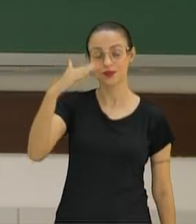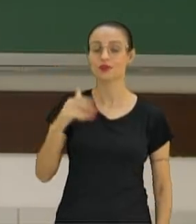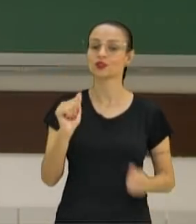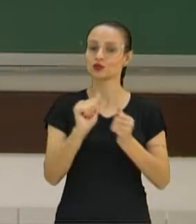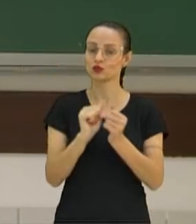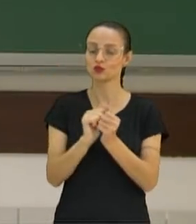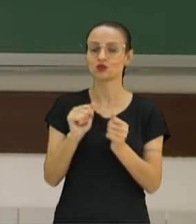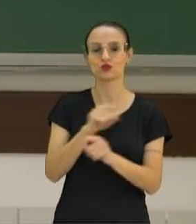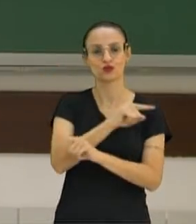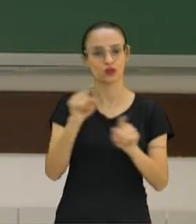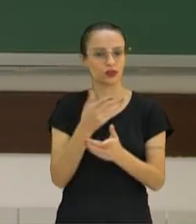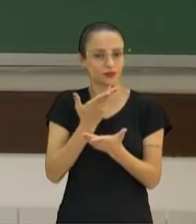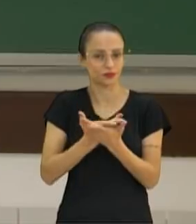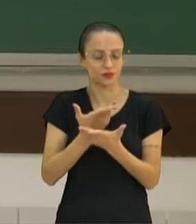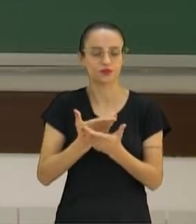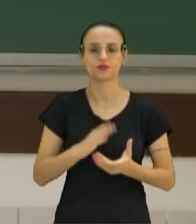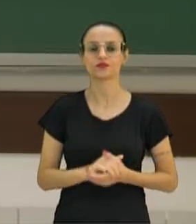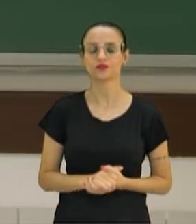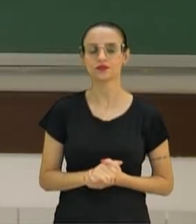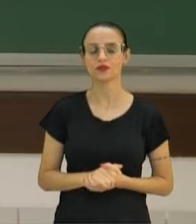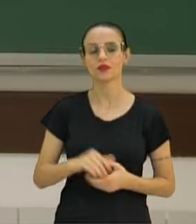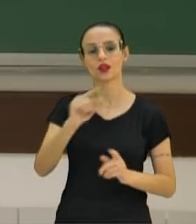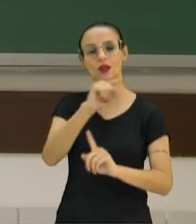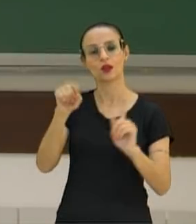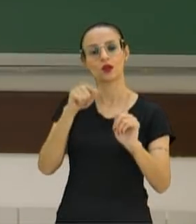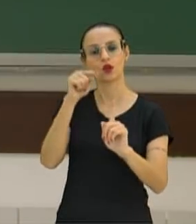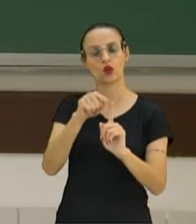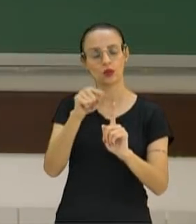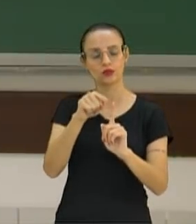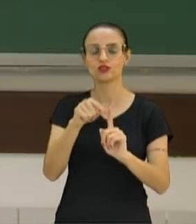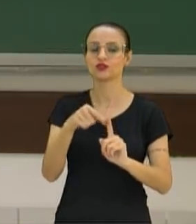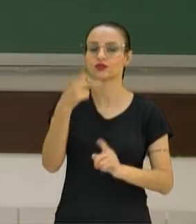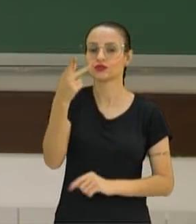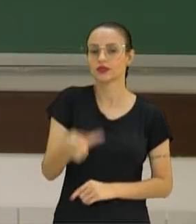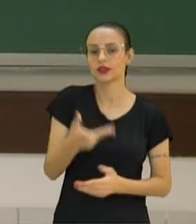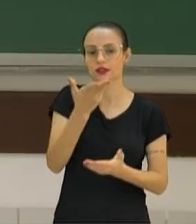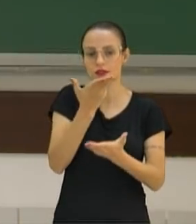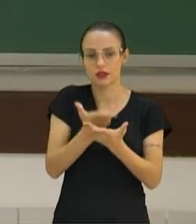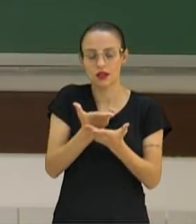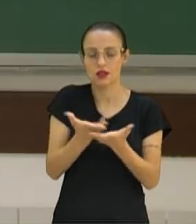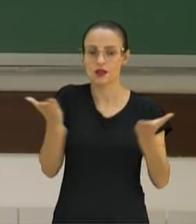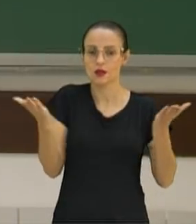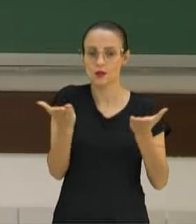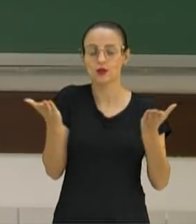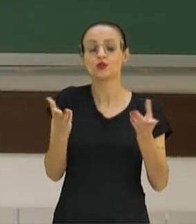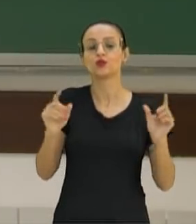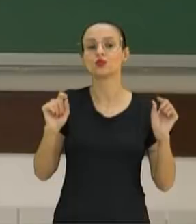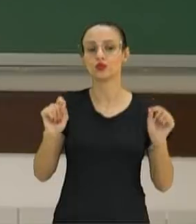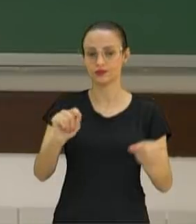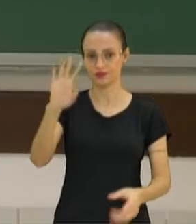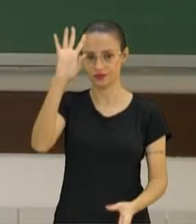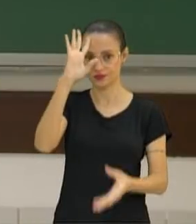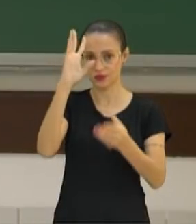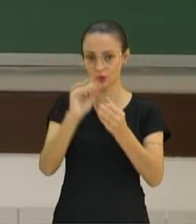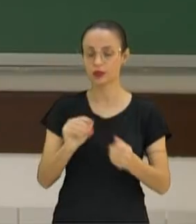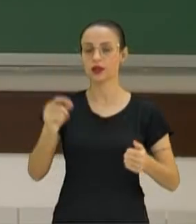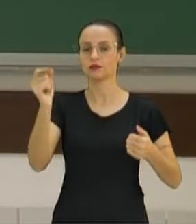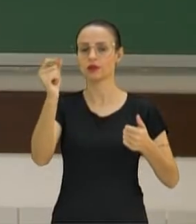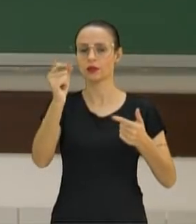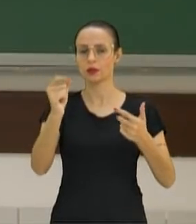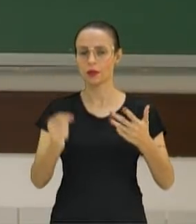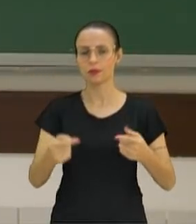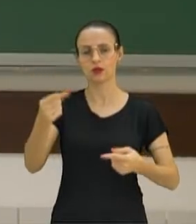estar acompanhando a gente. Quais os objetivos da nossa aula de hoje, né? Está aqui para vocês. Compreender os aspectos